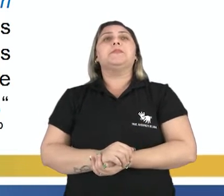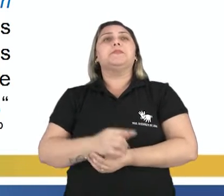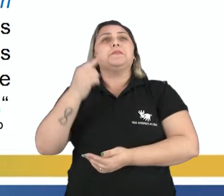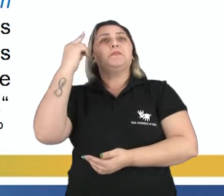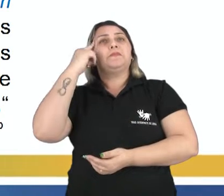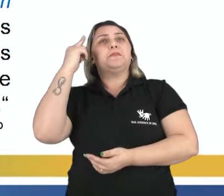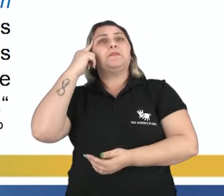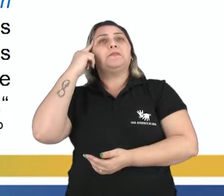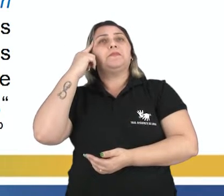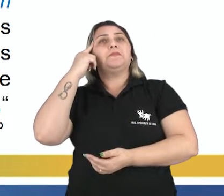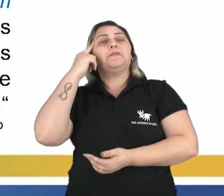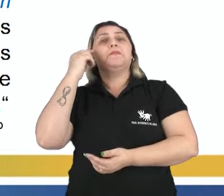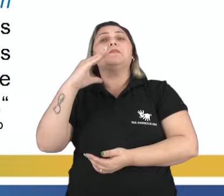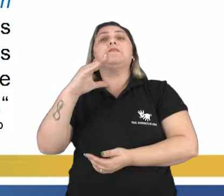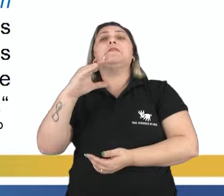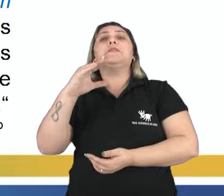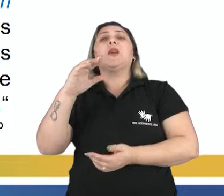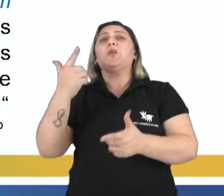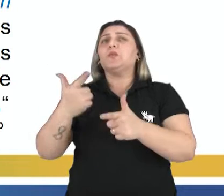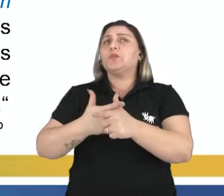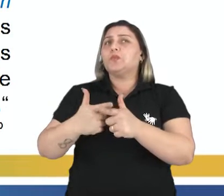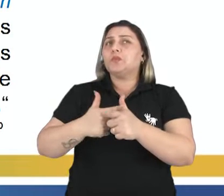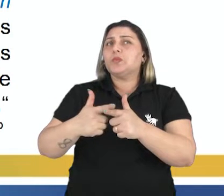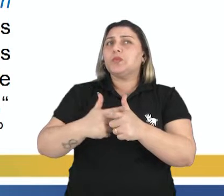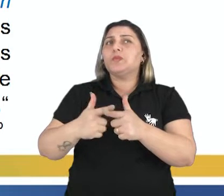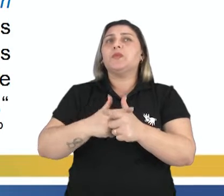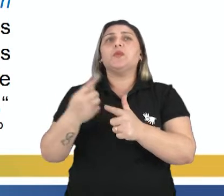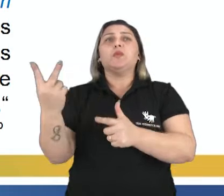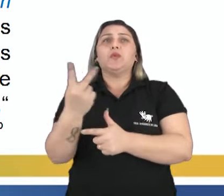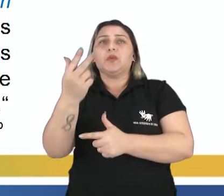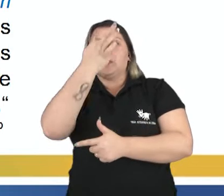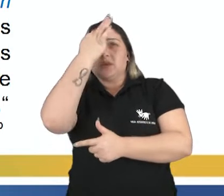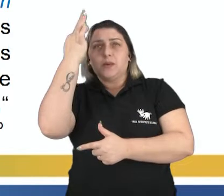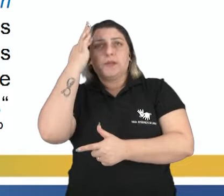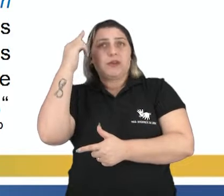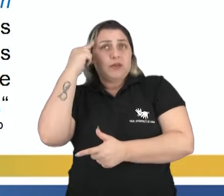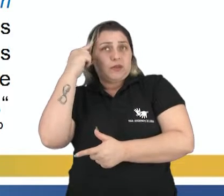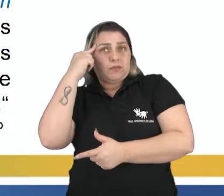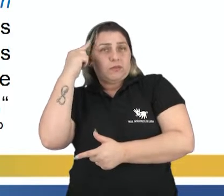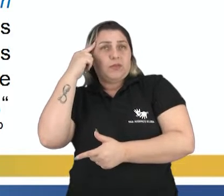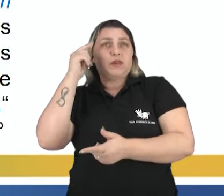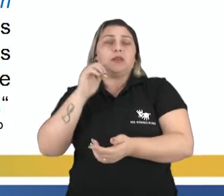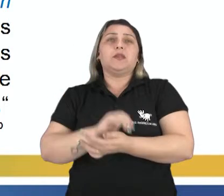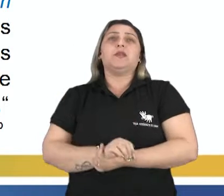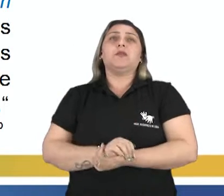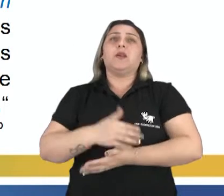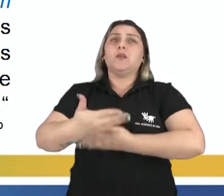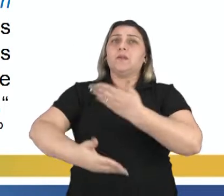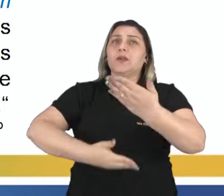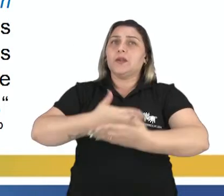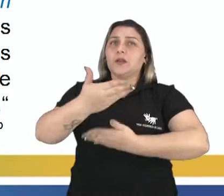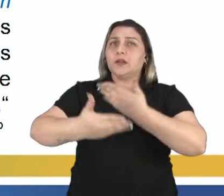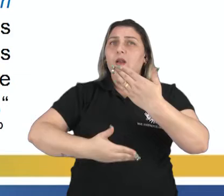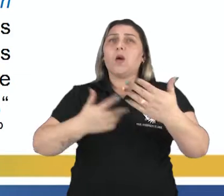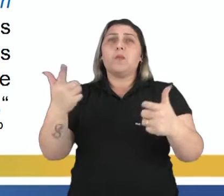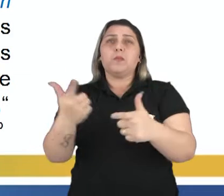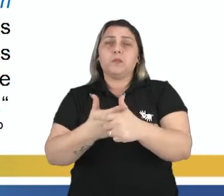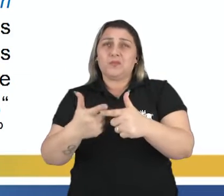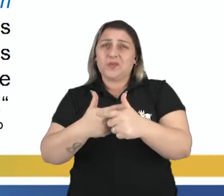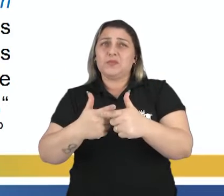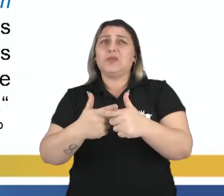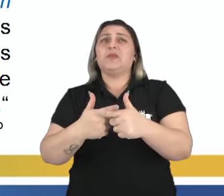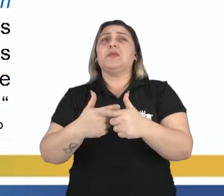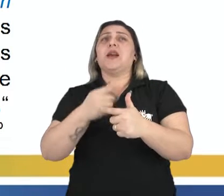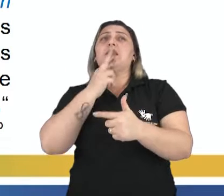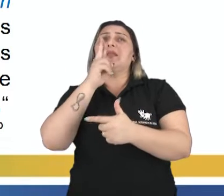O pensamento em relação ao caos. Para Deleuze e Guattari, todo pensamento é uma relação com o caos. O